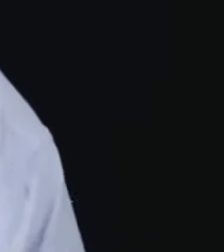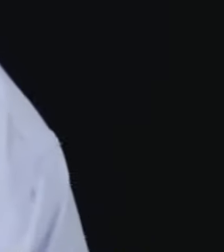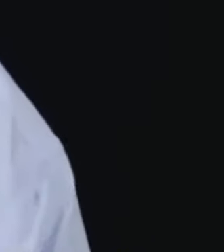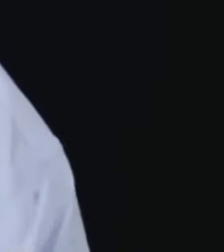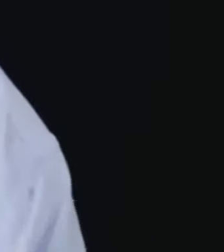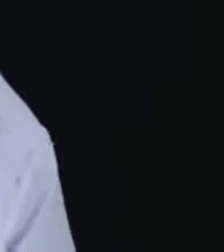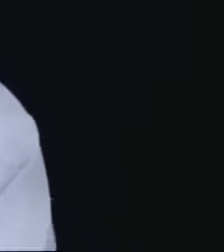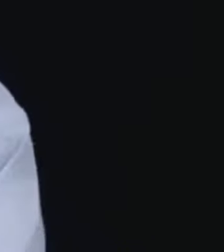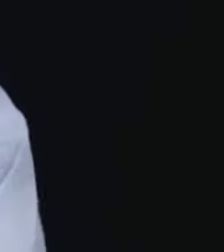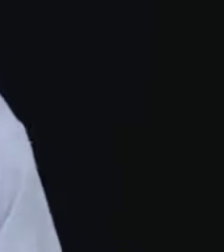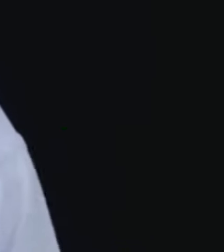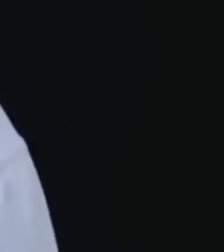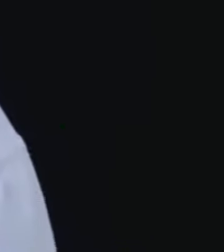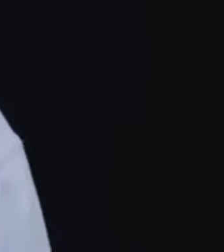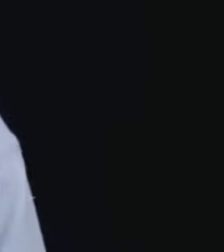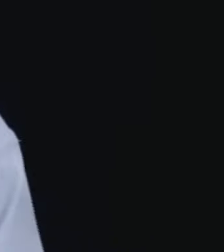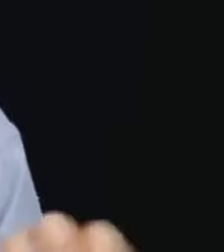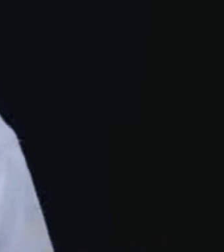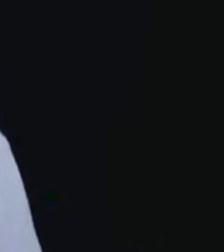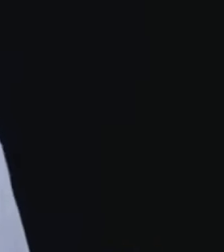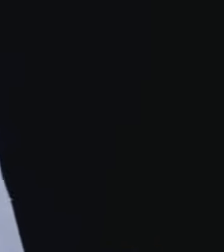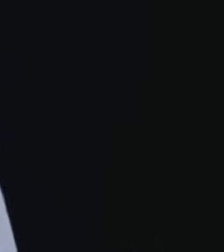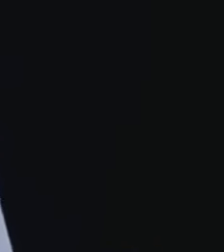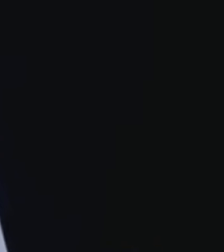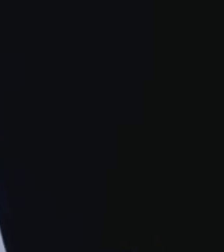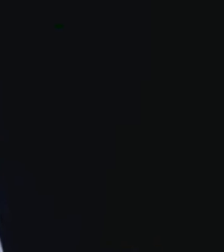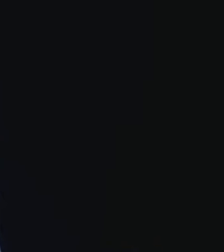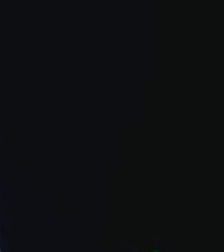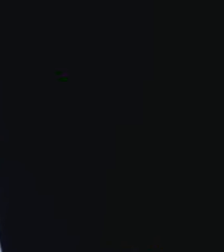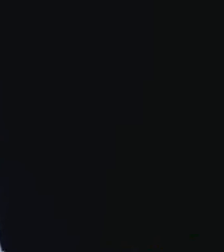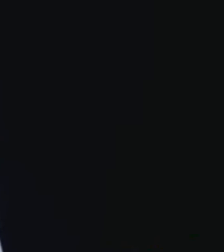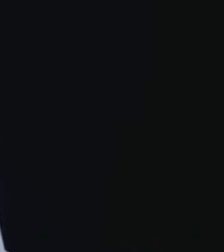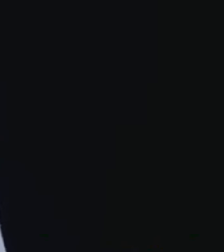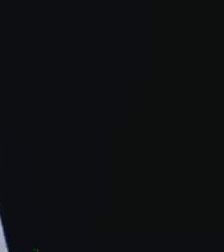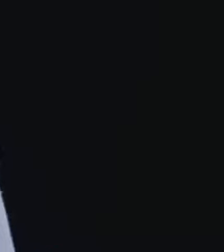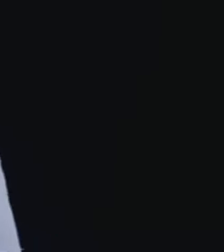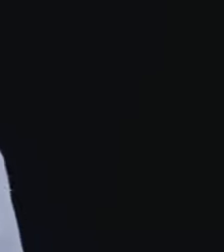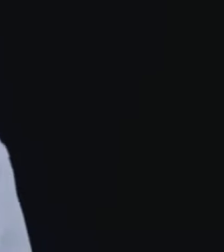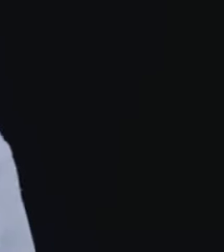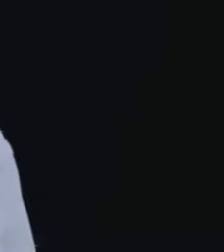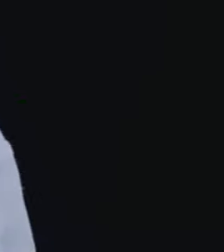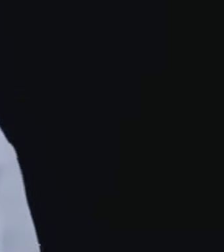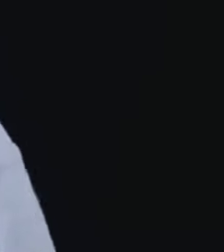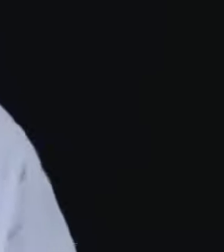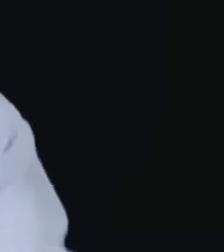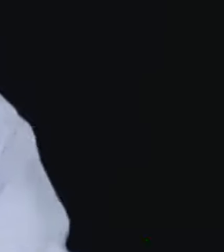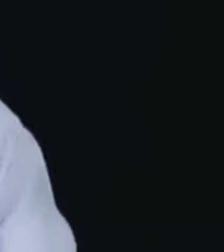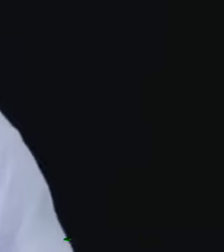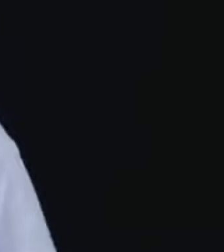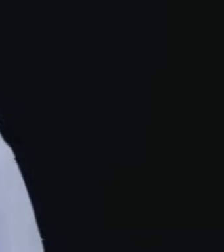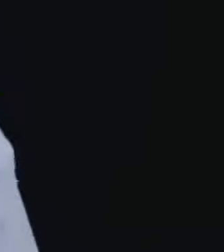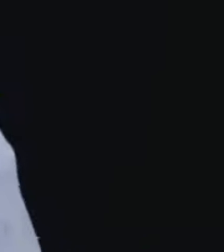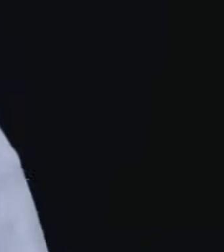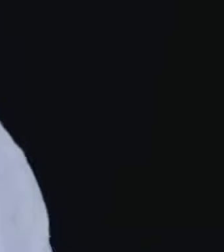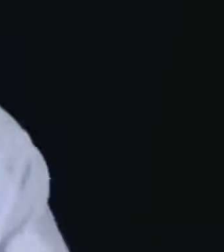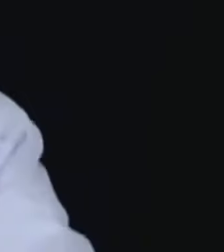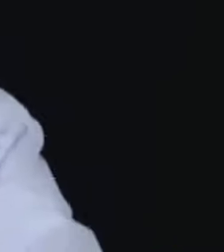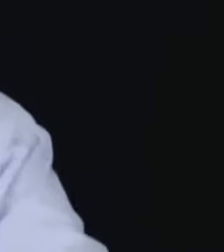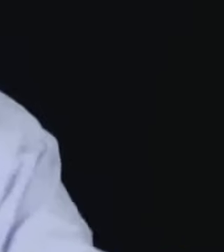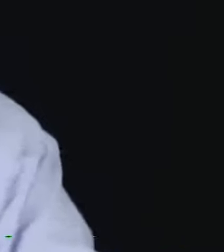de perceber que a comédia e o pedantismo de vossa rebuscada retórica